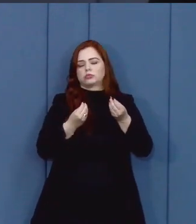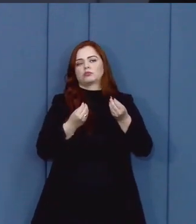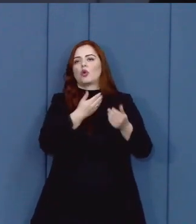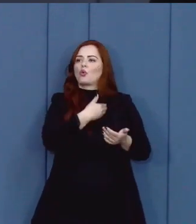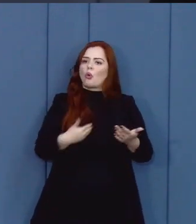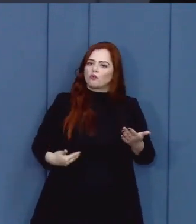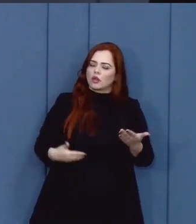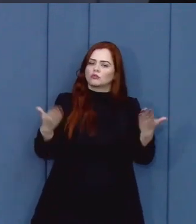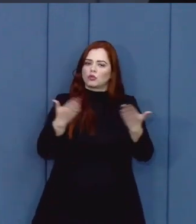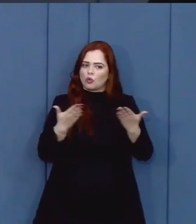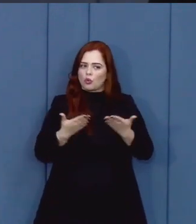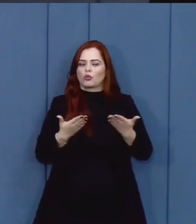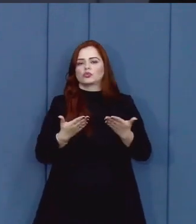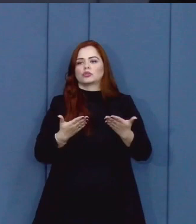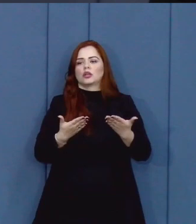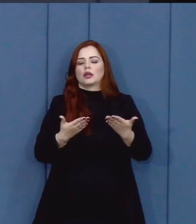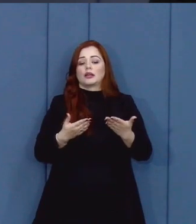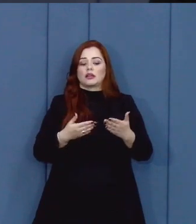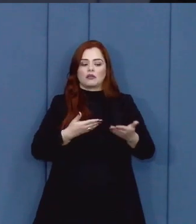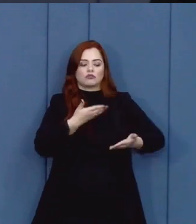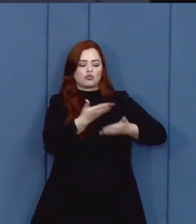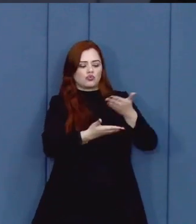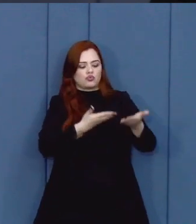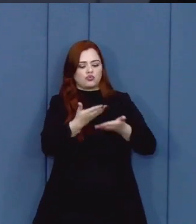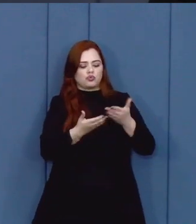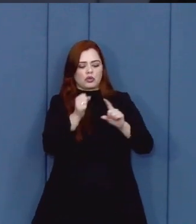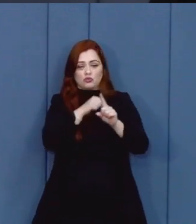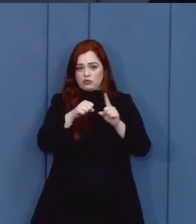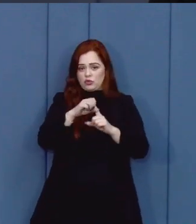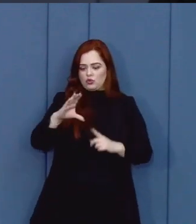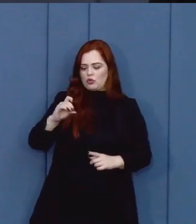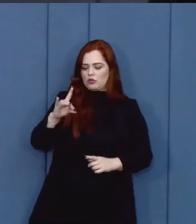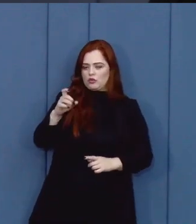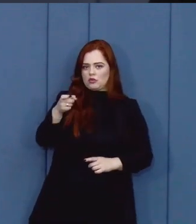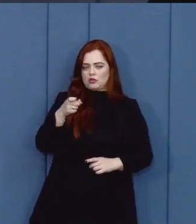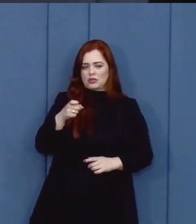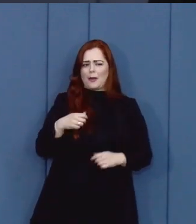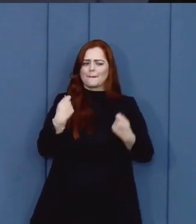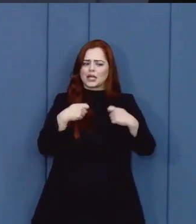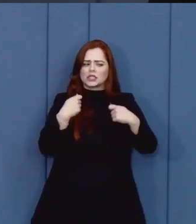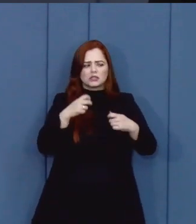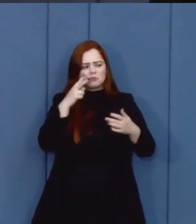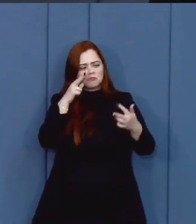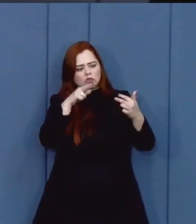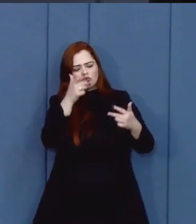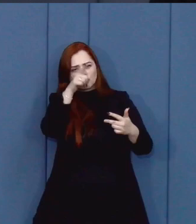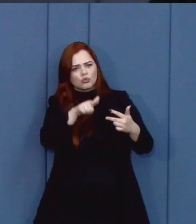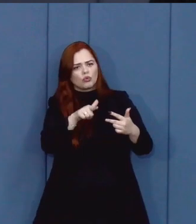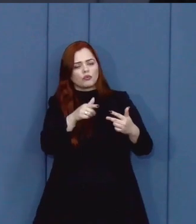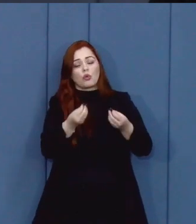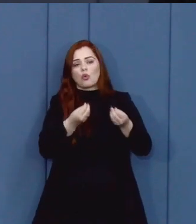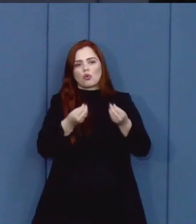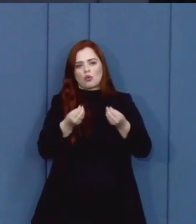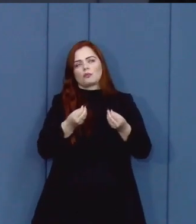atualmente vem articulando a participação social no Codex. Precisa ser revista, né? Então, como a